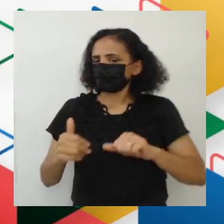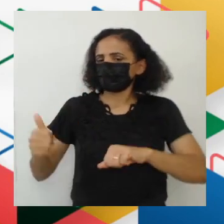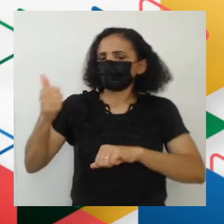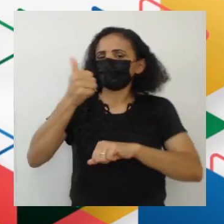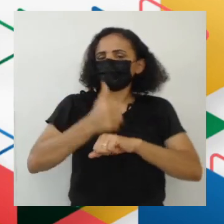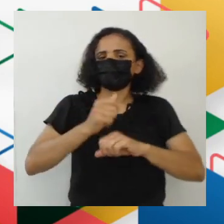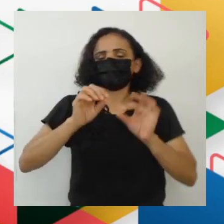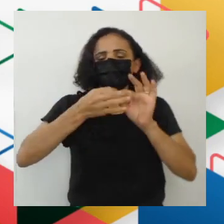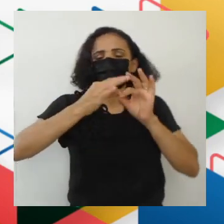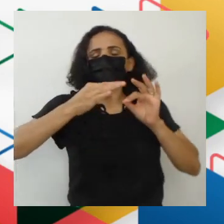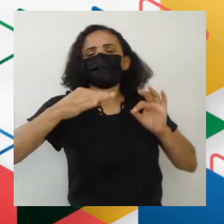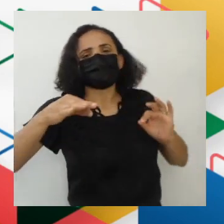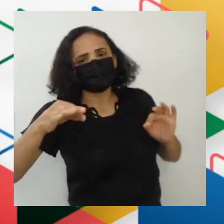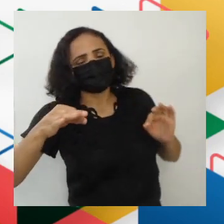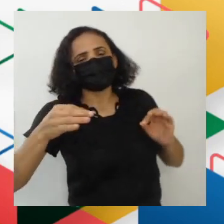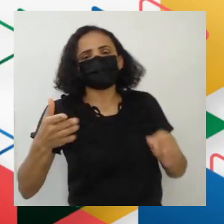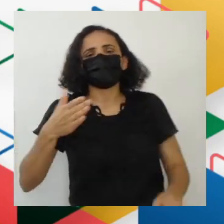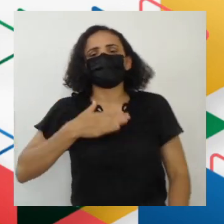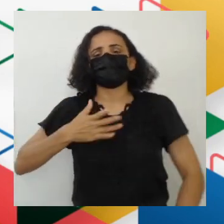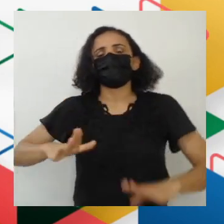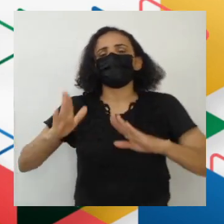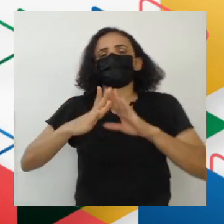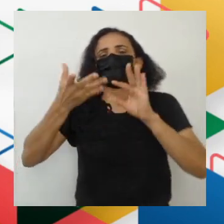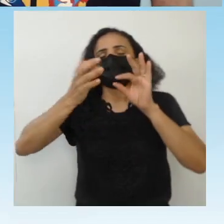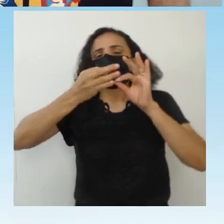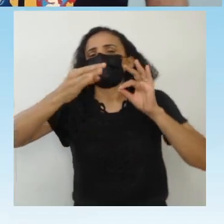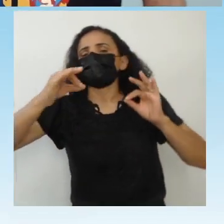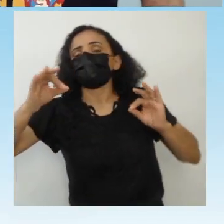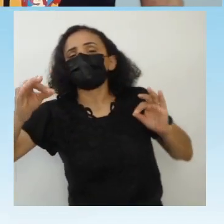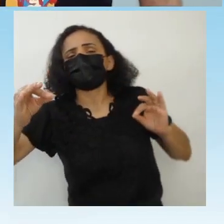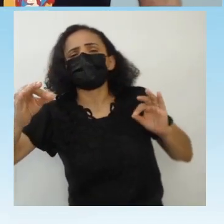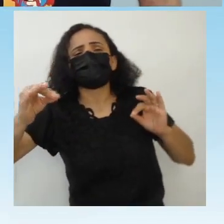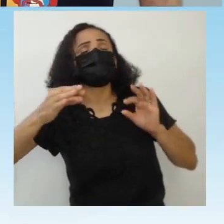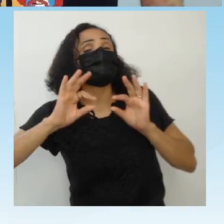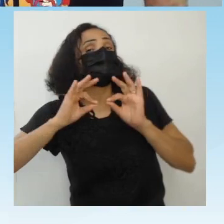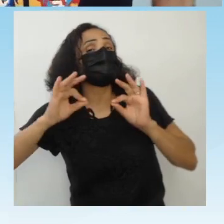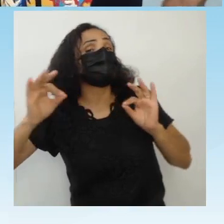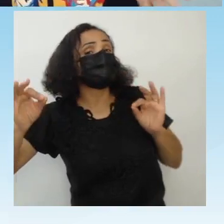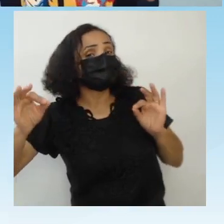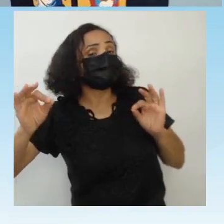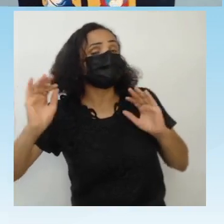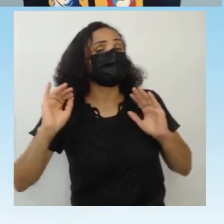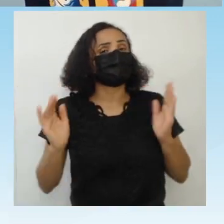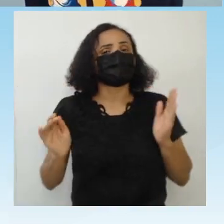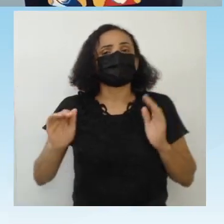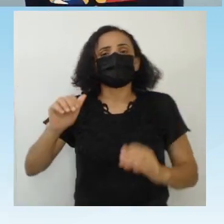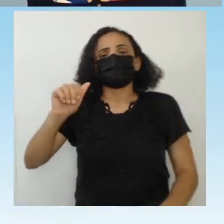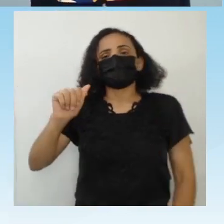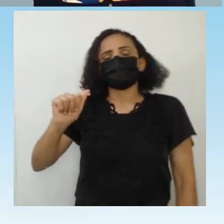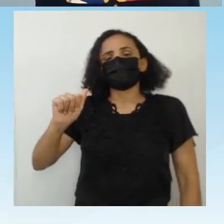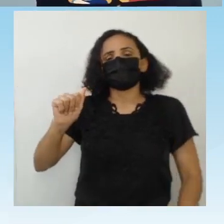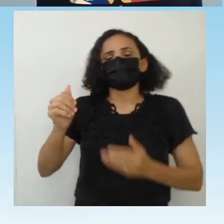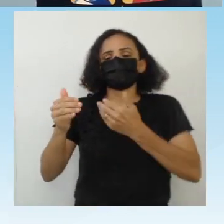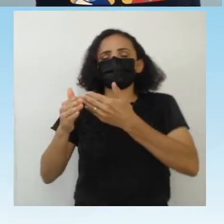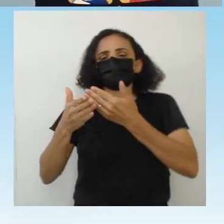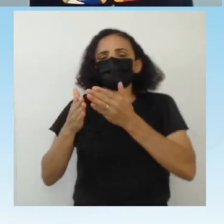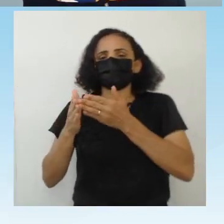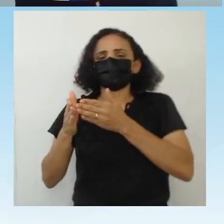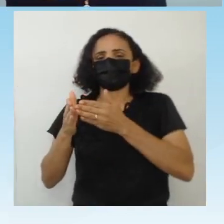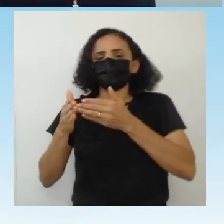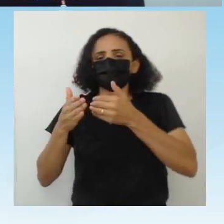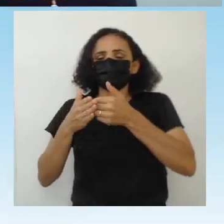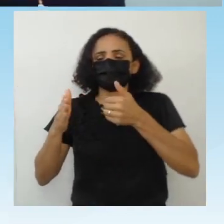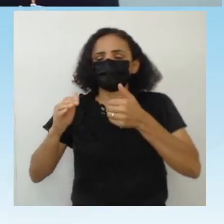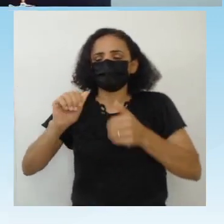significa distância, tempo. Minha casa fica a cerca de. Então esse a é separado